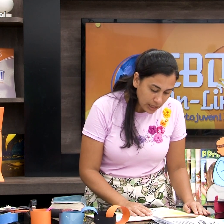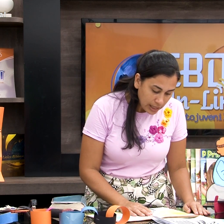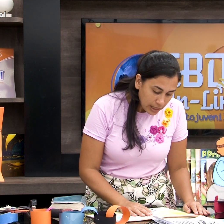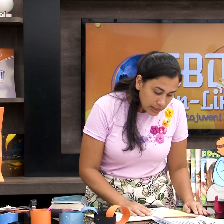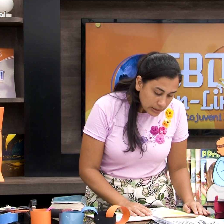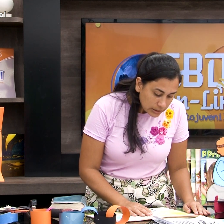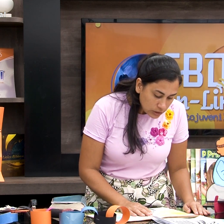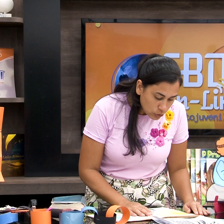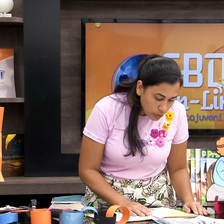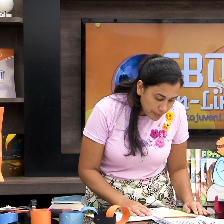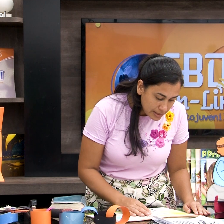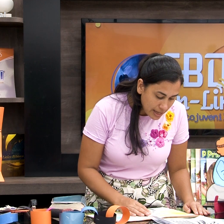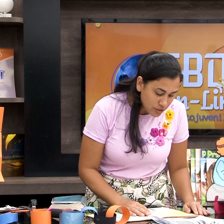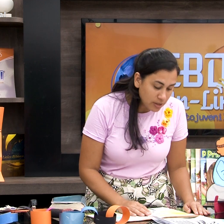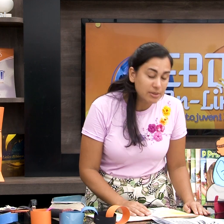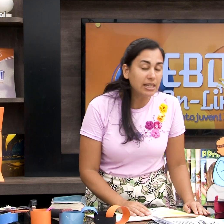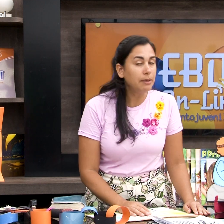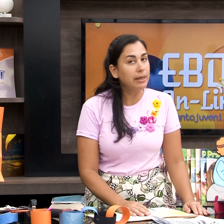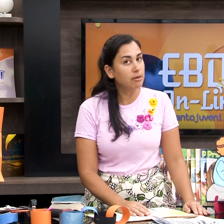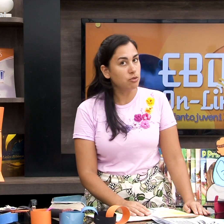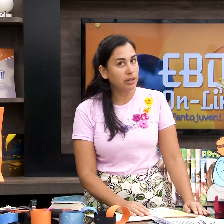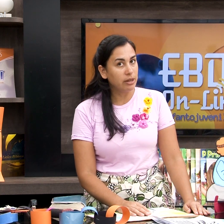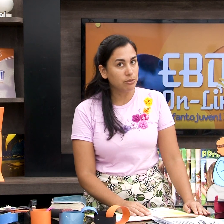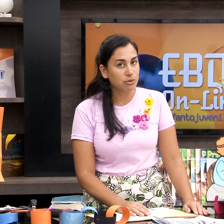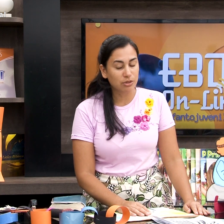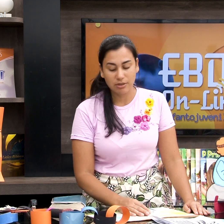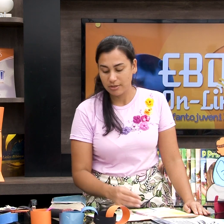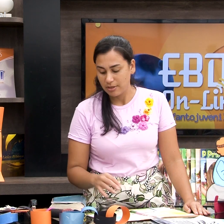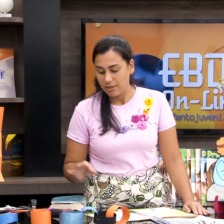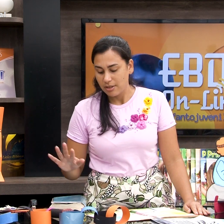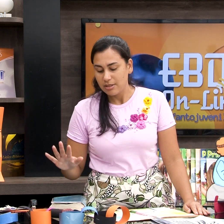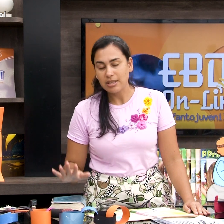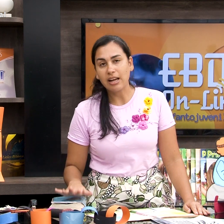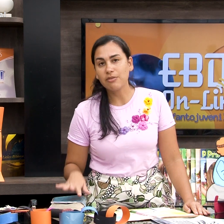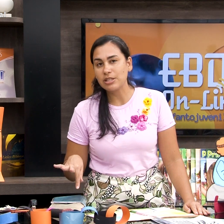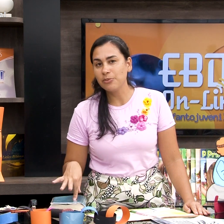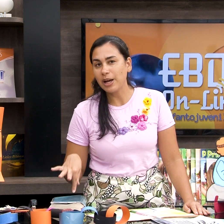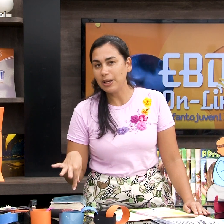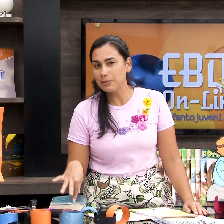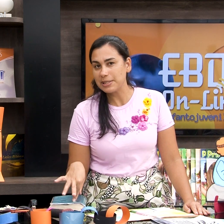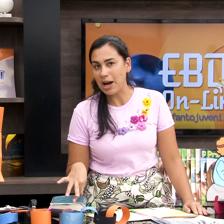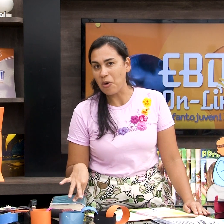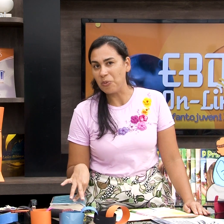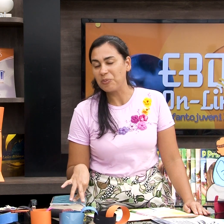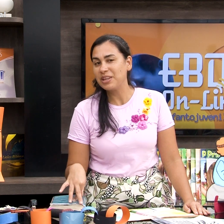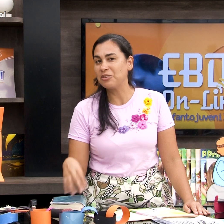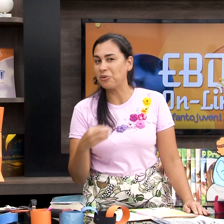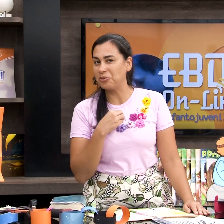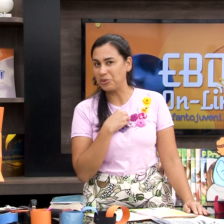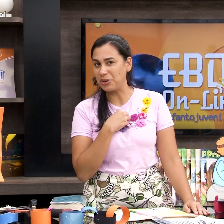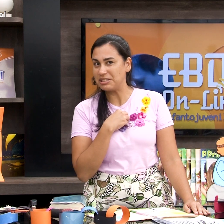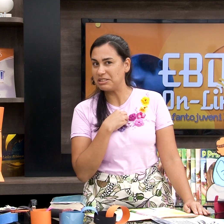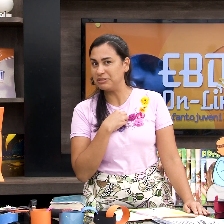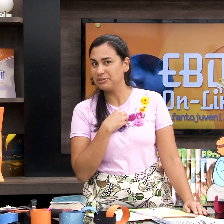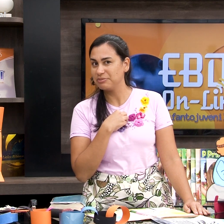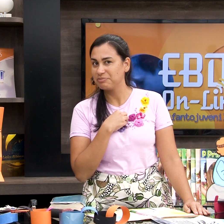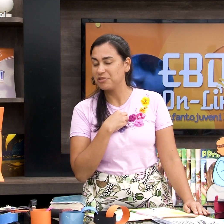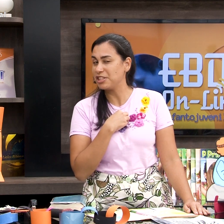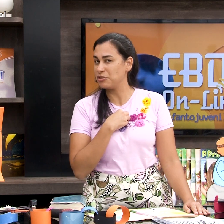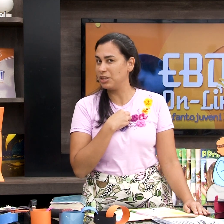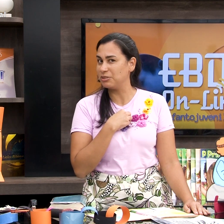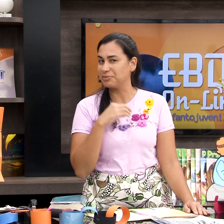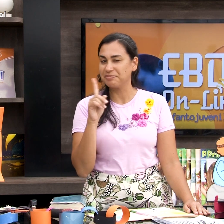Israel, sua mensagem não se limita aos judeus. Será que você nunca leu um salmo que tocou no teu